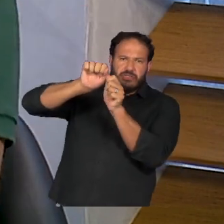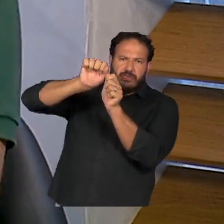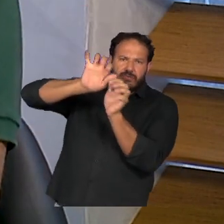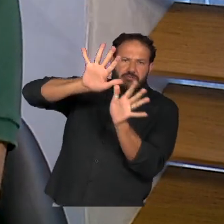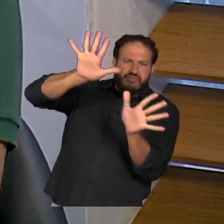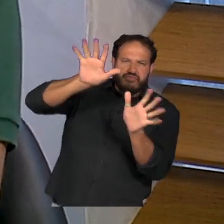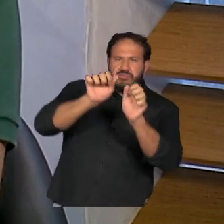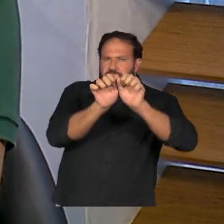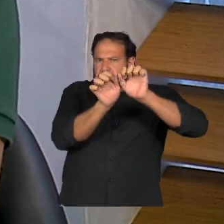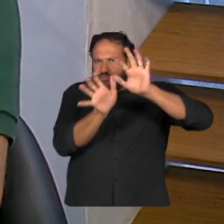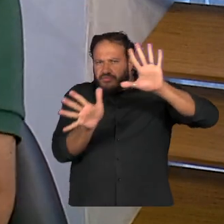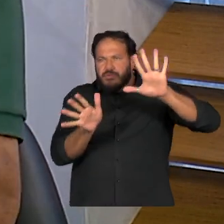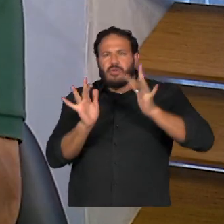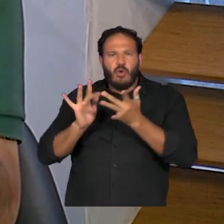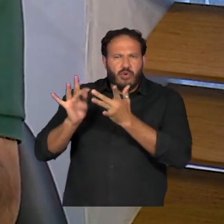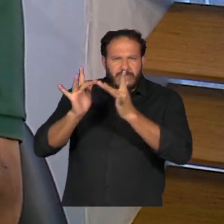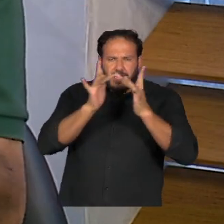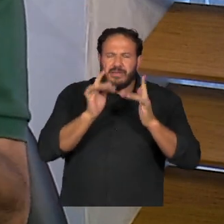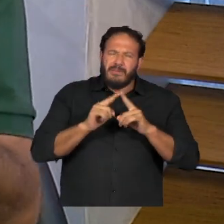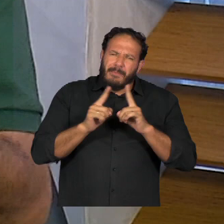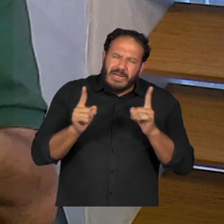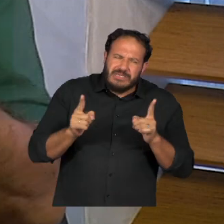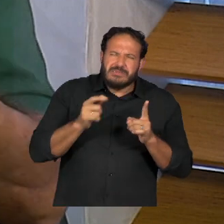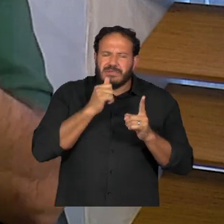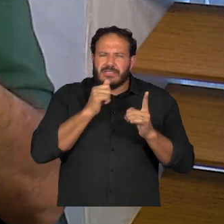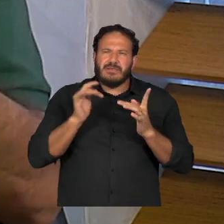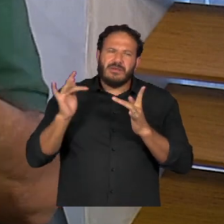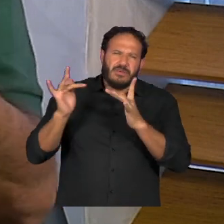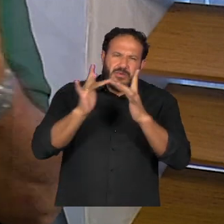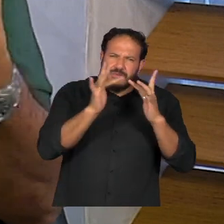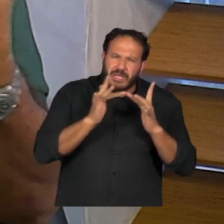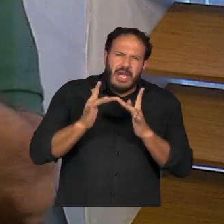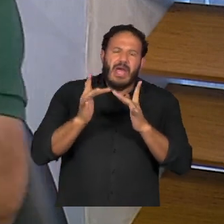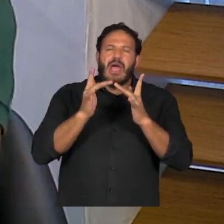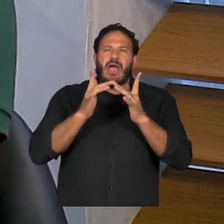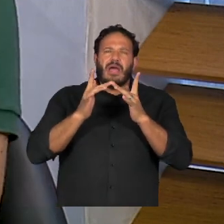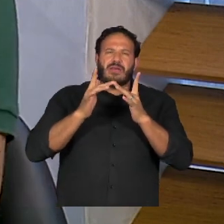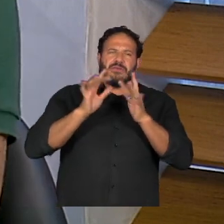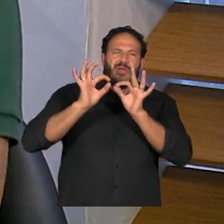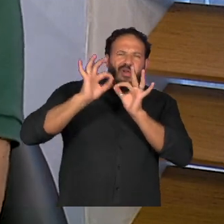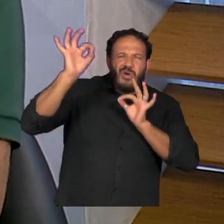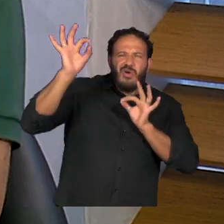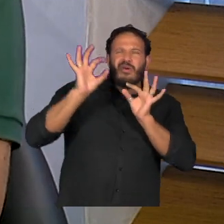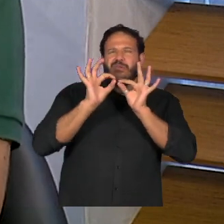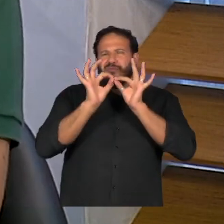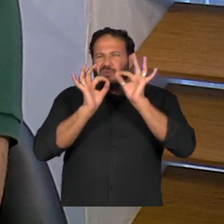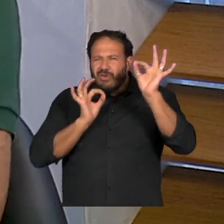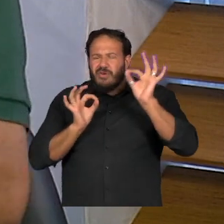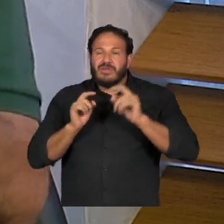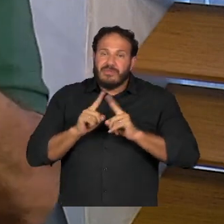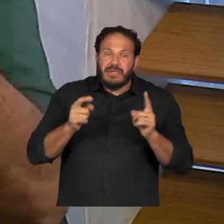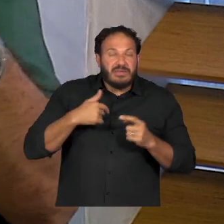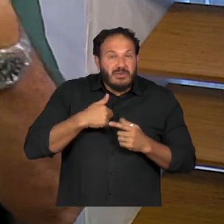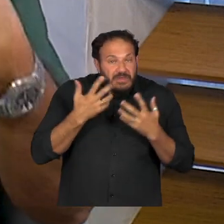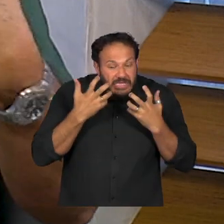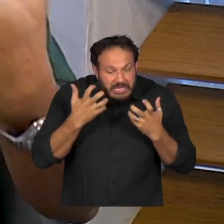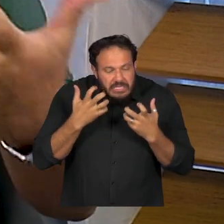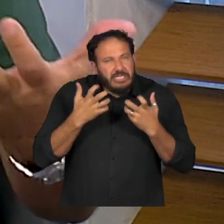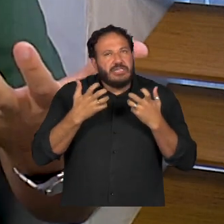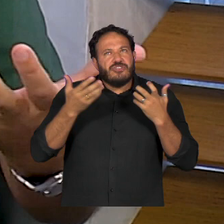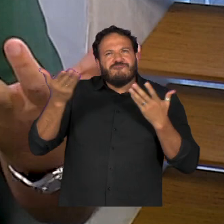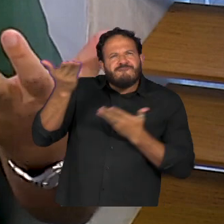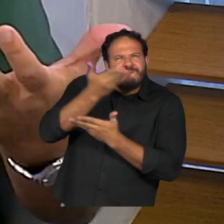mas ainda são contatos um pouco estanques e eu gostaria que a gente pudesse trocar